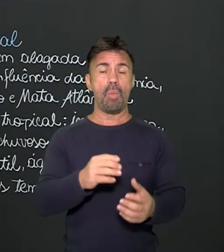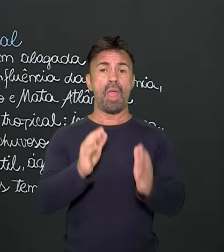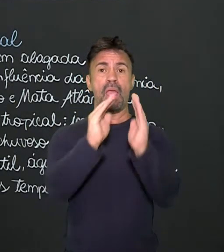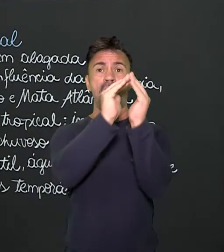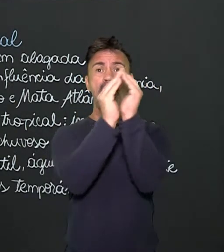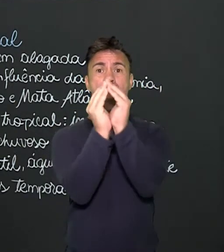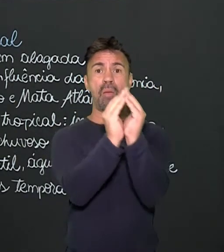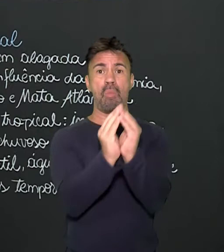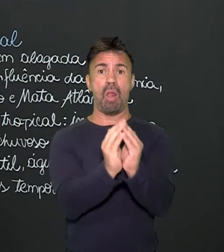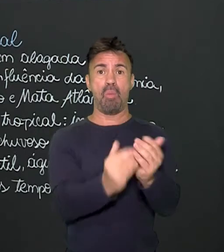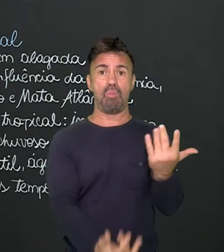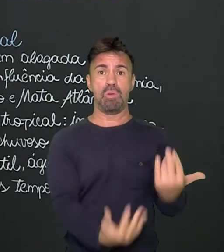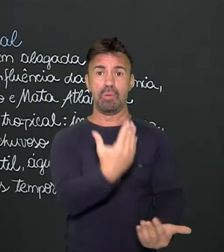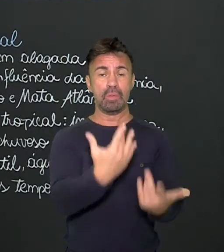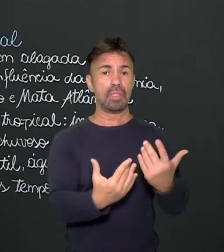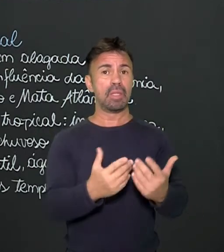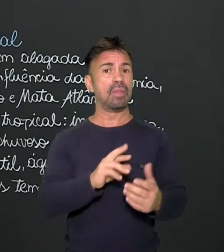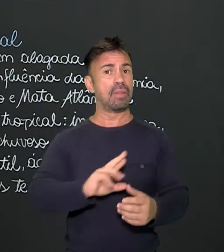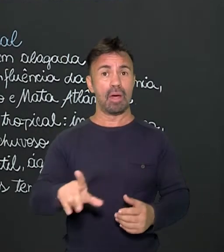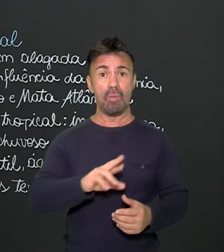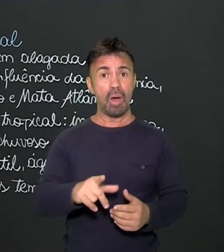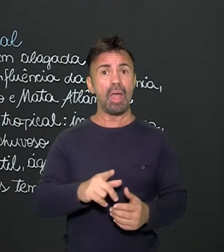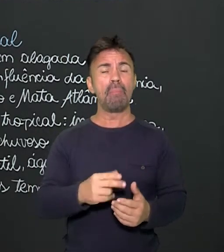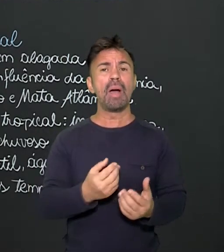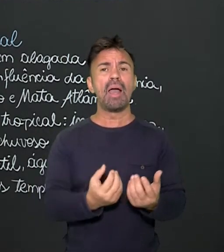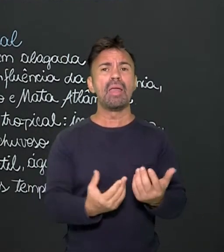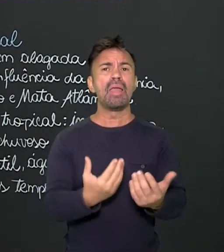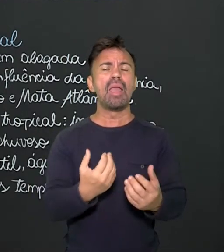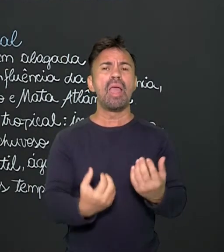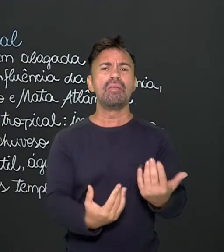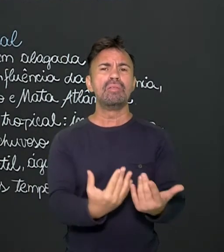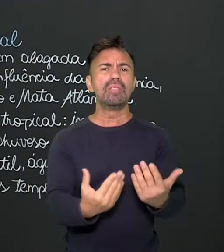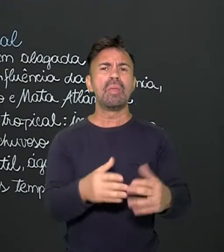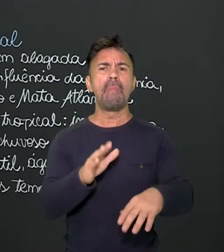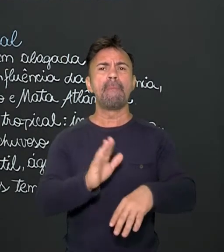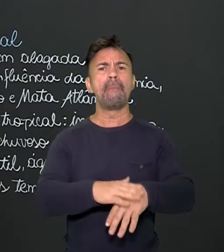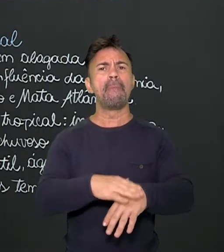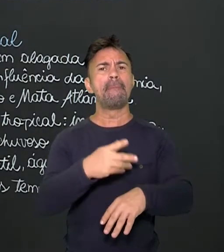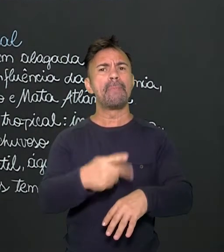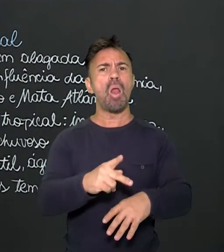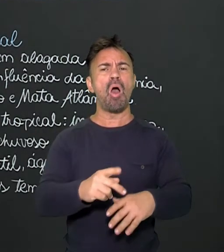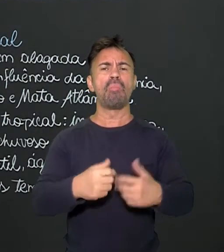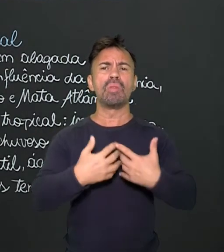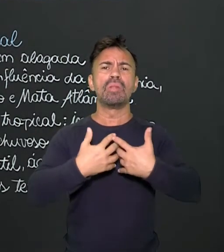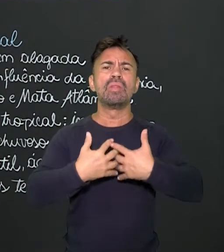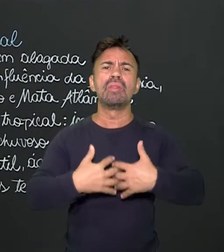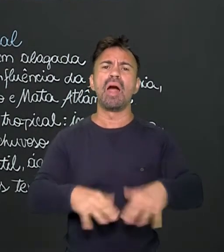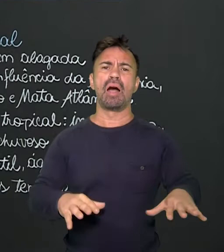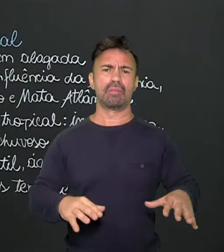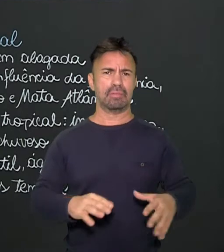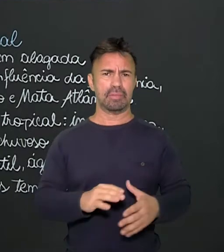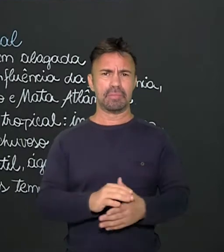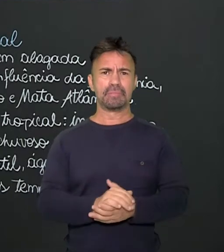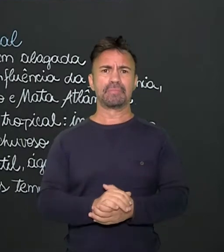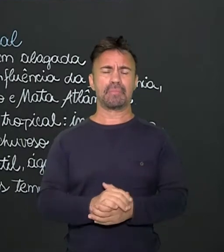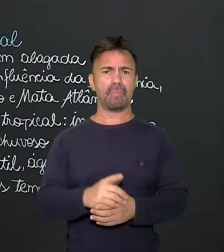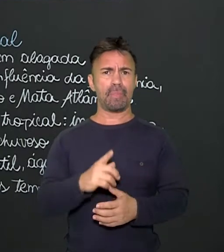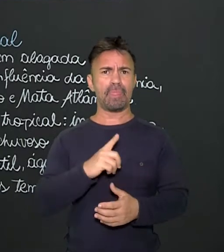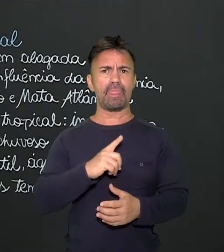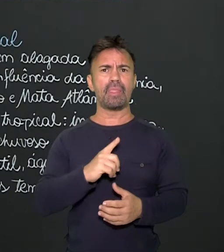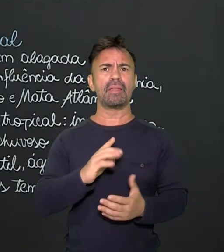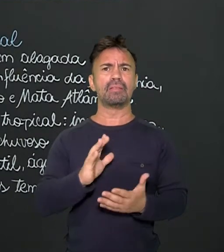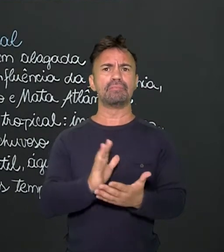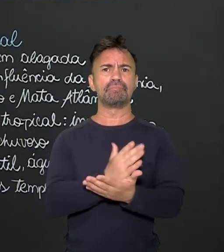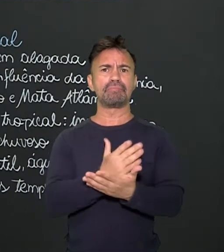homem, queda de balão. Não estou falando disso. São pequenos incêndios naturais. E isso é tão natural e é tão interessante